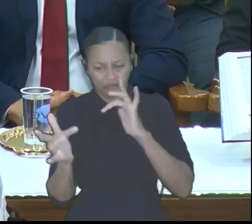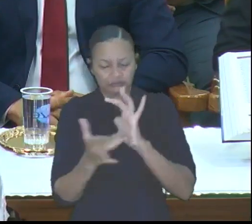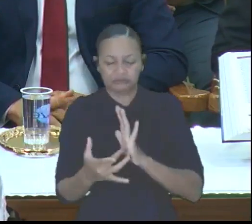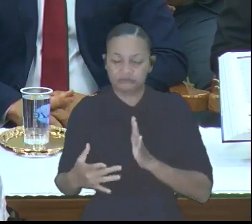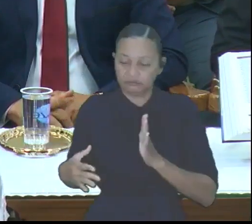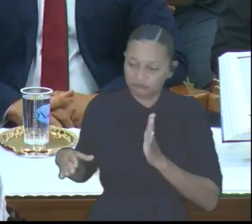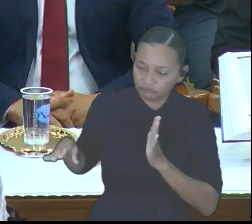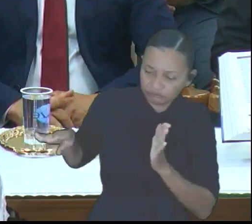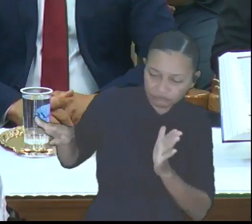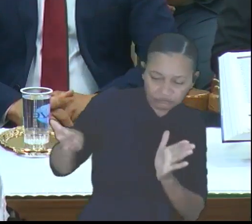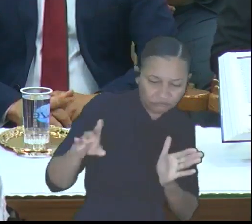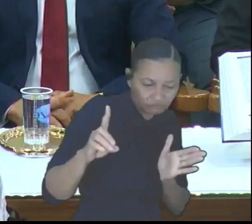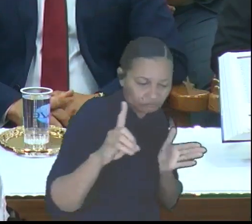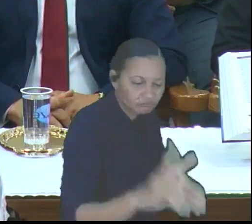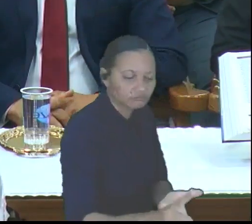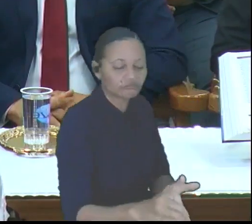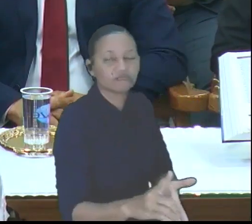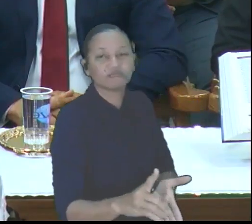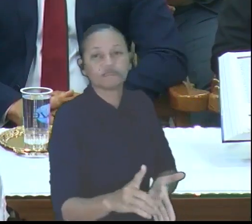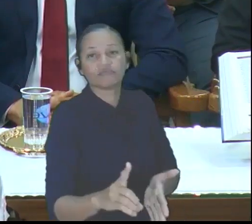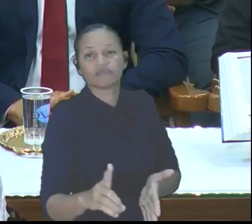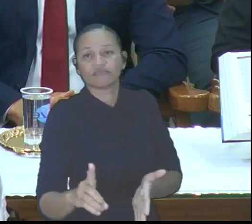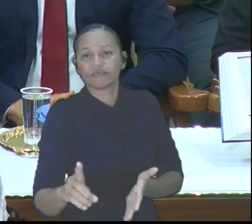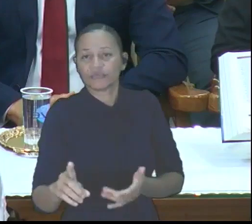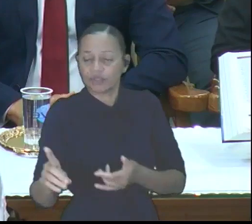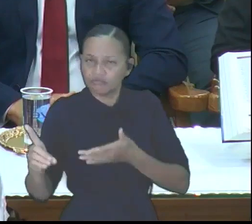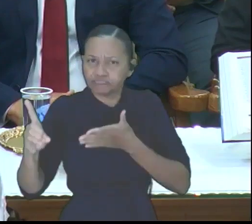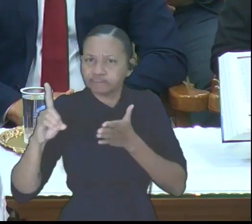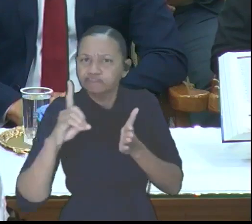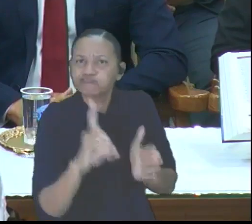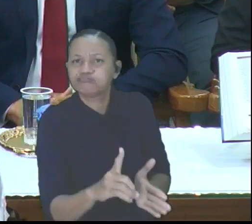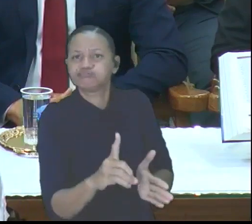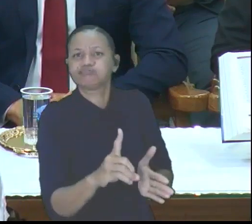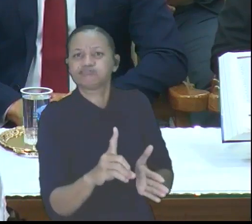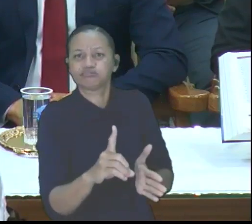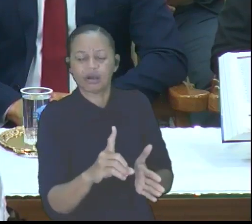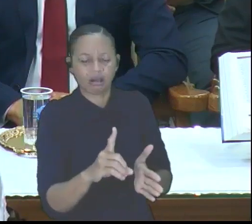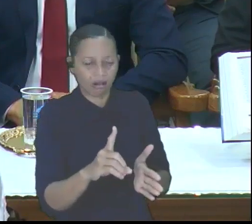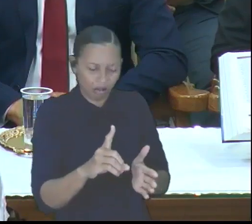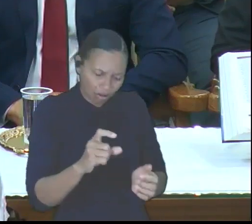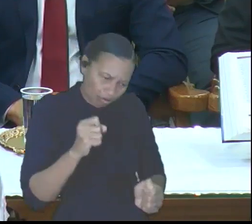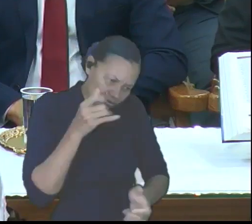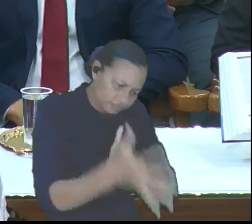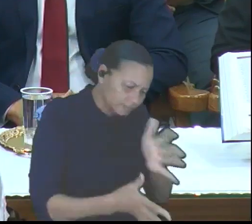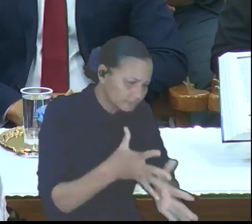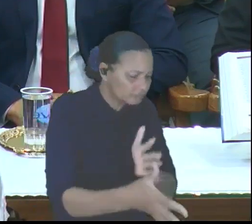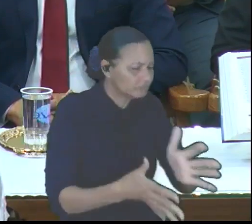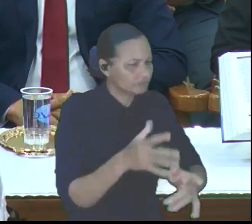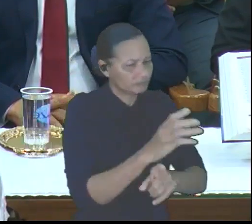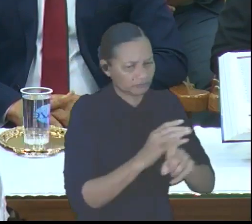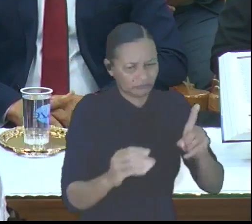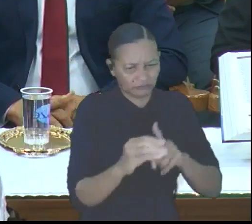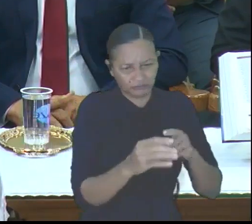chega. E a primeira coisa que Jesus fala naquele culto: